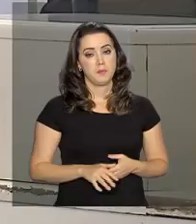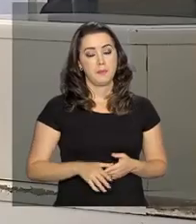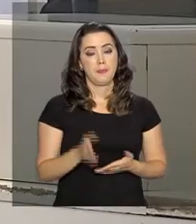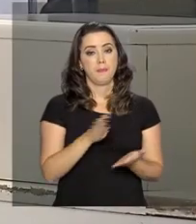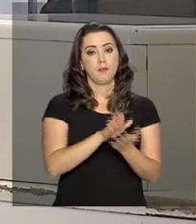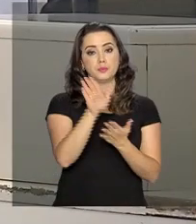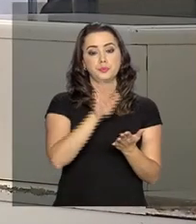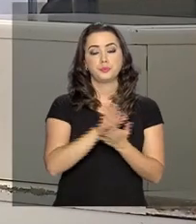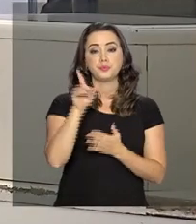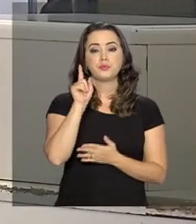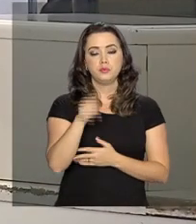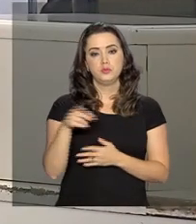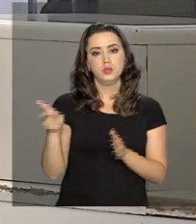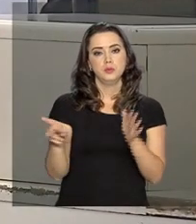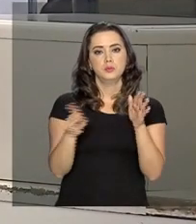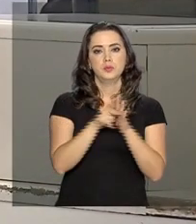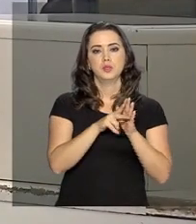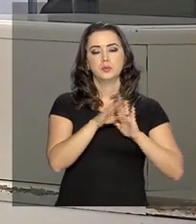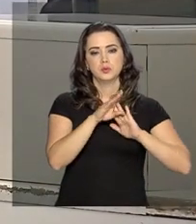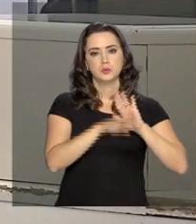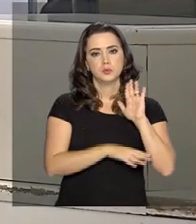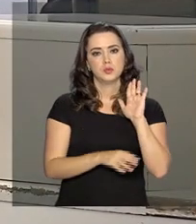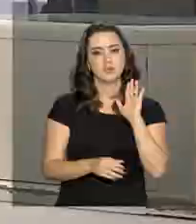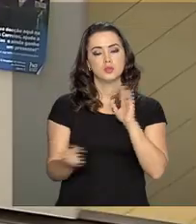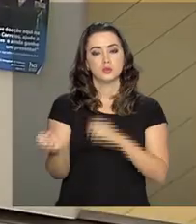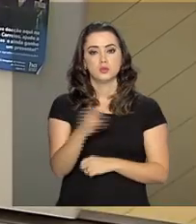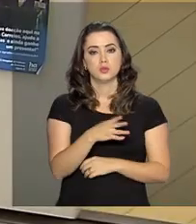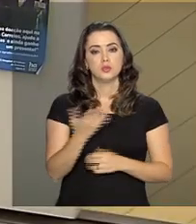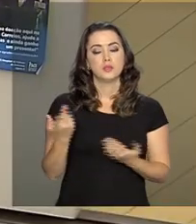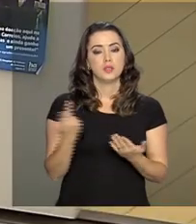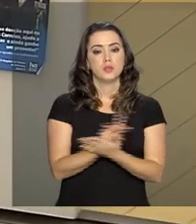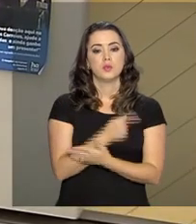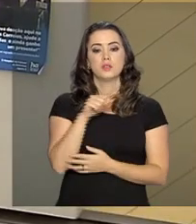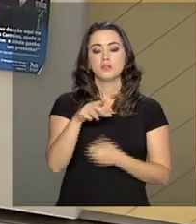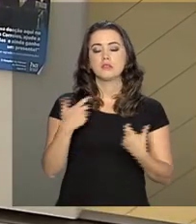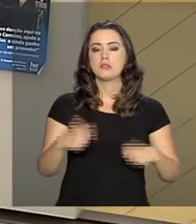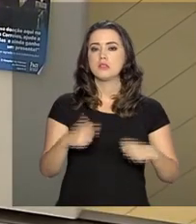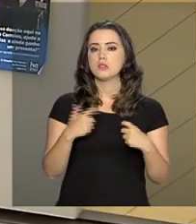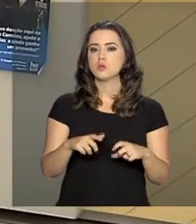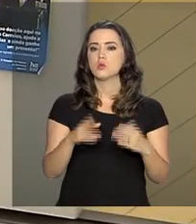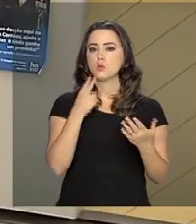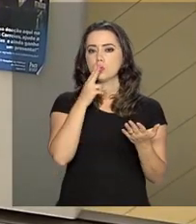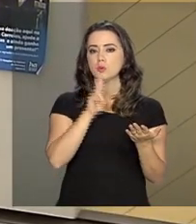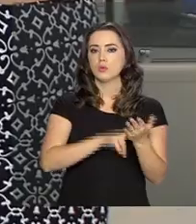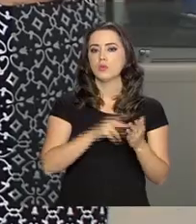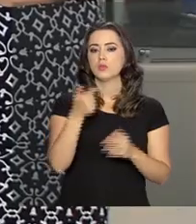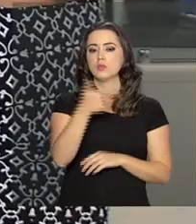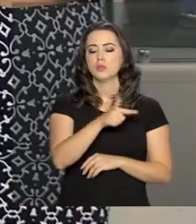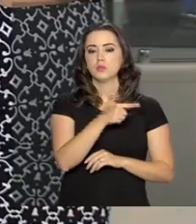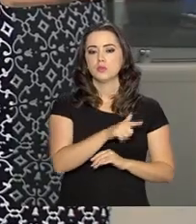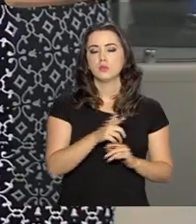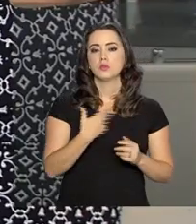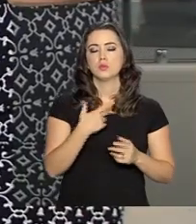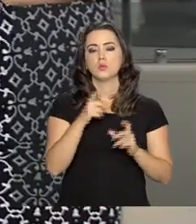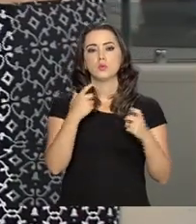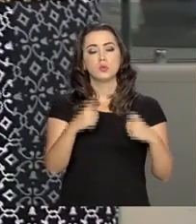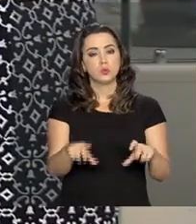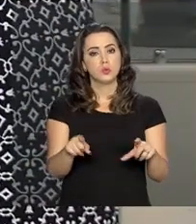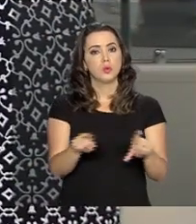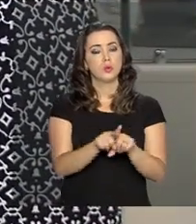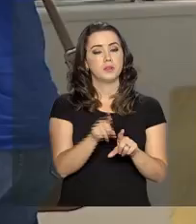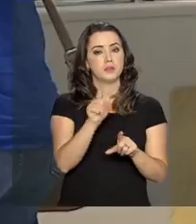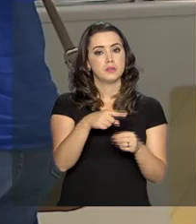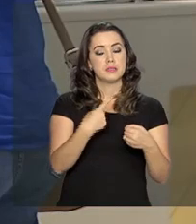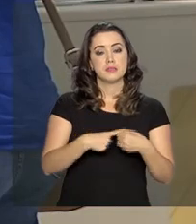pelos Correios faz parte de um projeto piloto, que por enquanto acontece nesta agência e em outra, na cidade de Presidente Prudente,